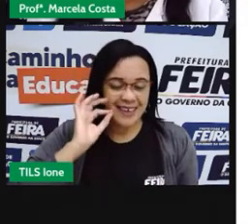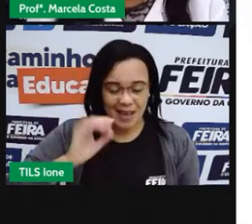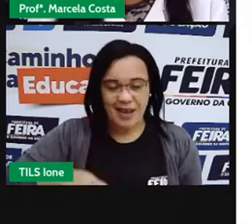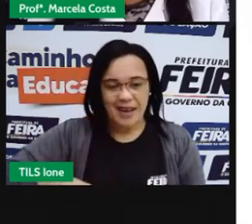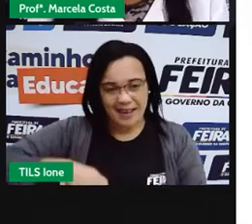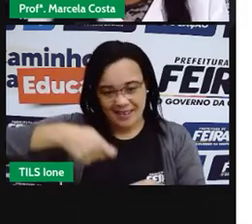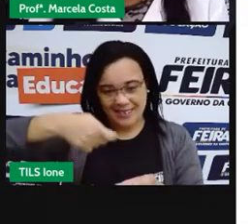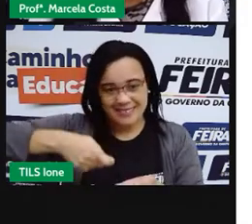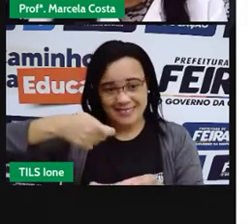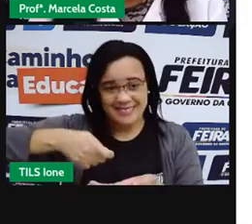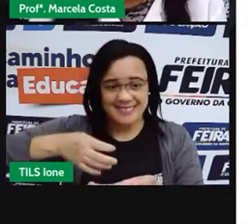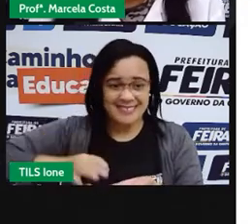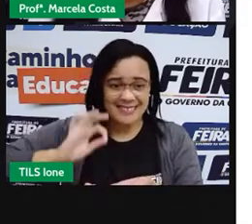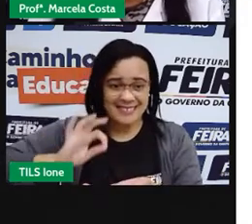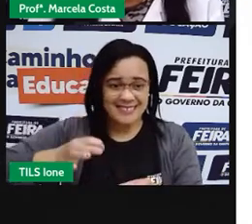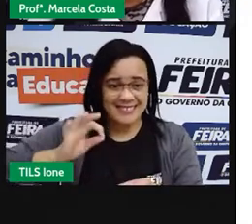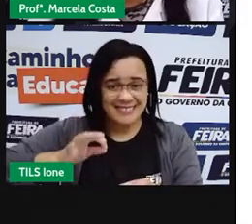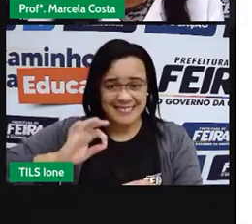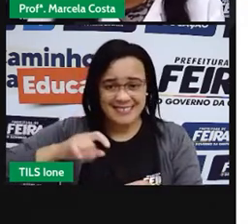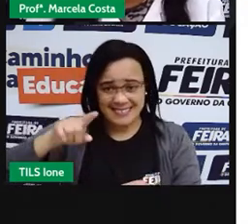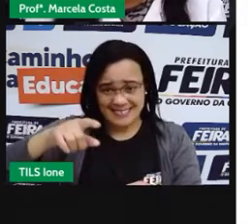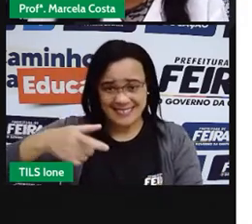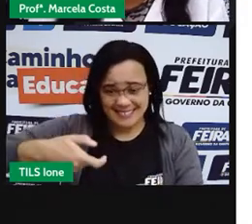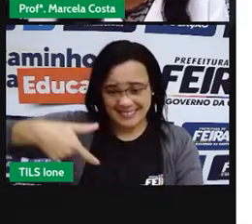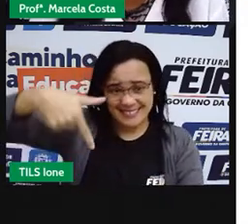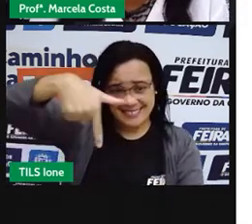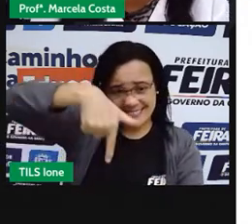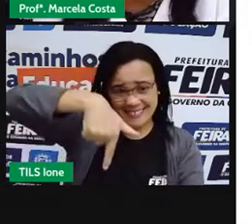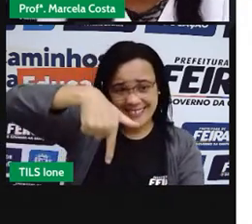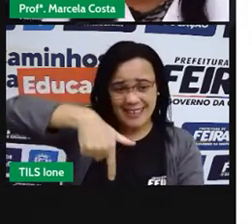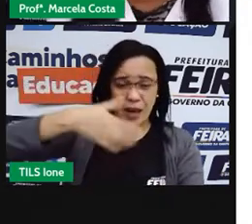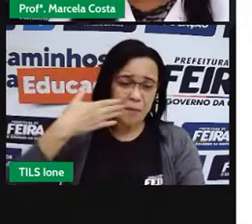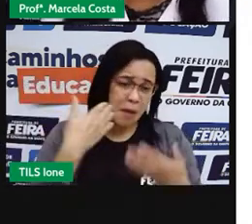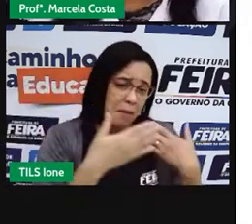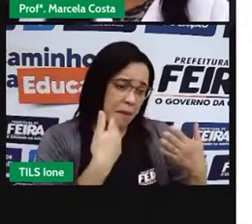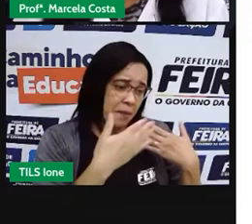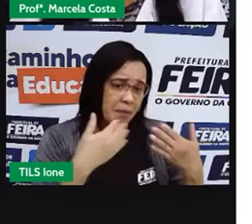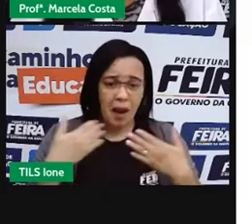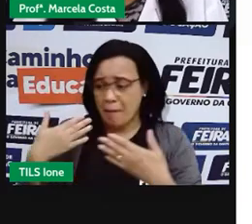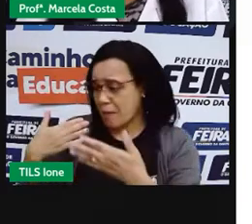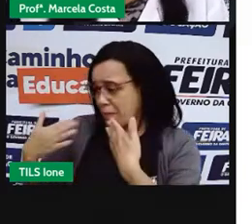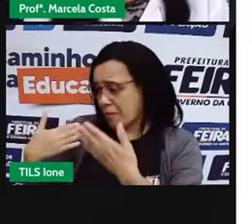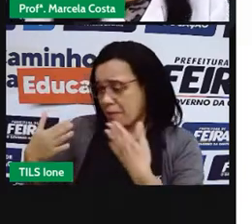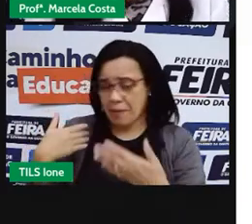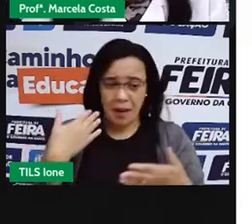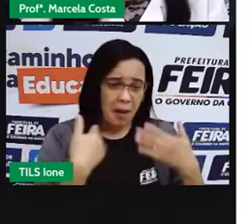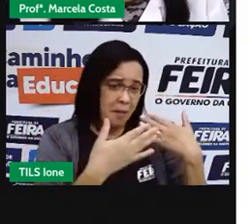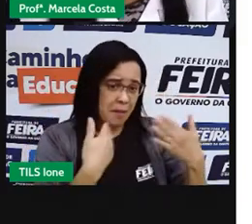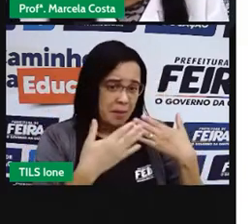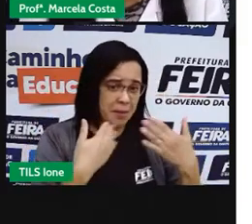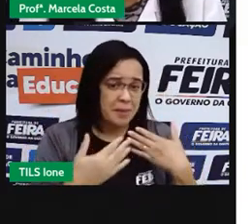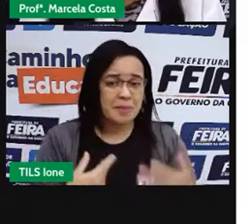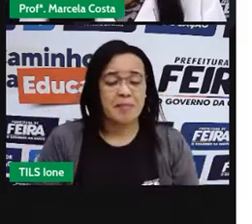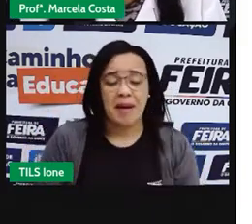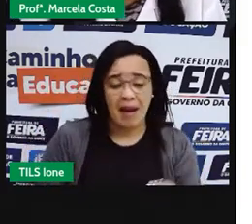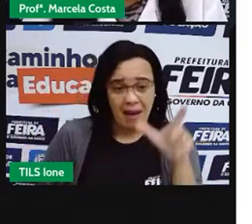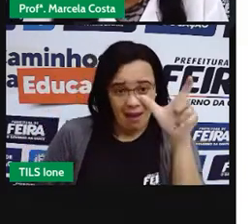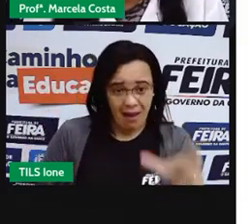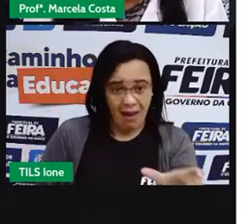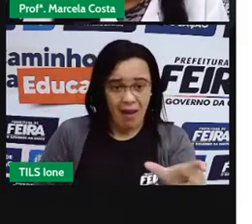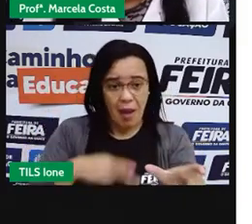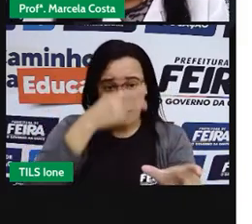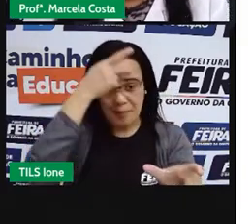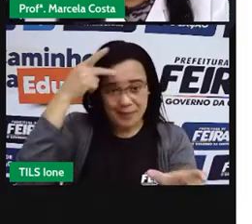têm vida própria. Eles falam, conversam, né? Conversa ali com a personagem principal da